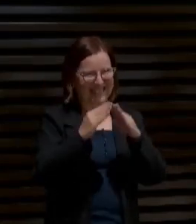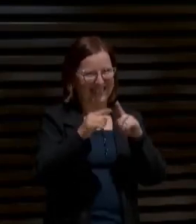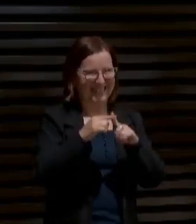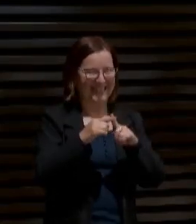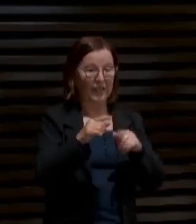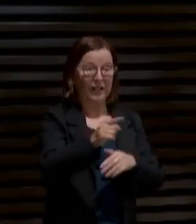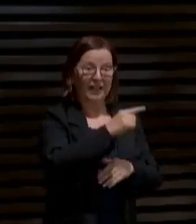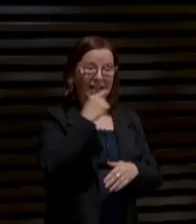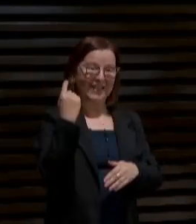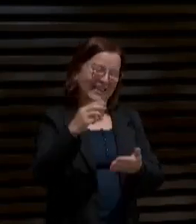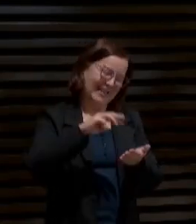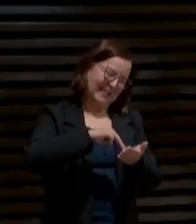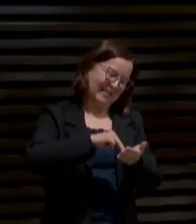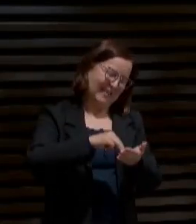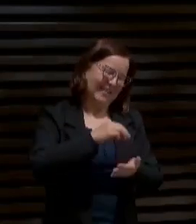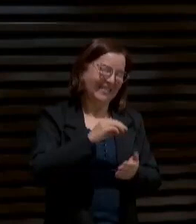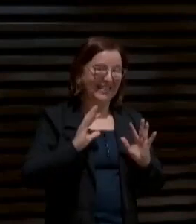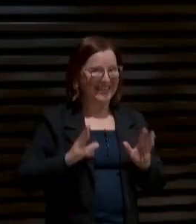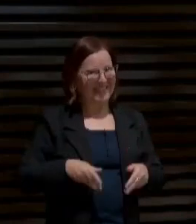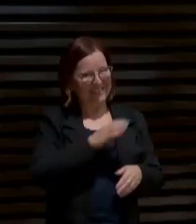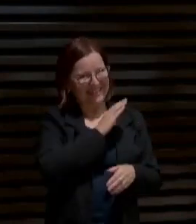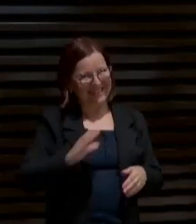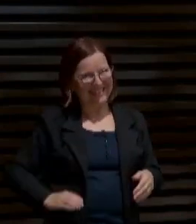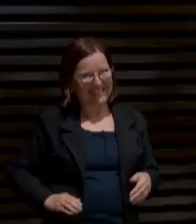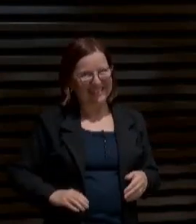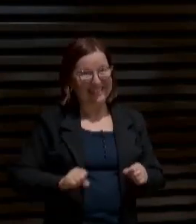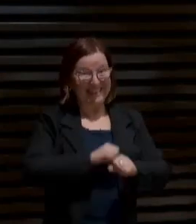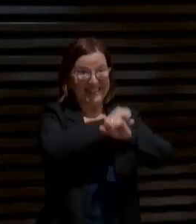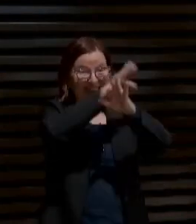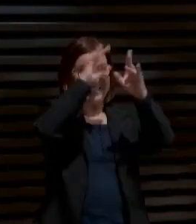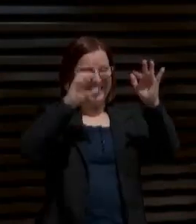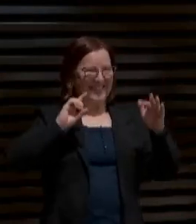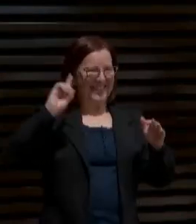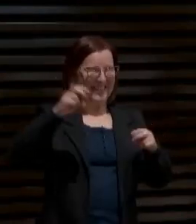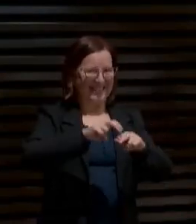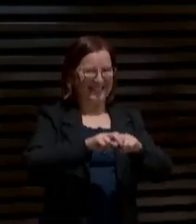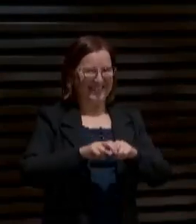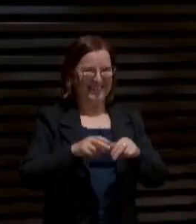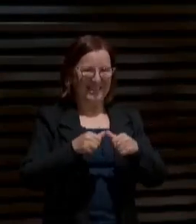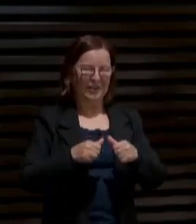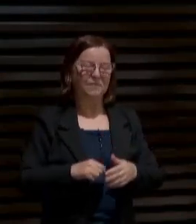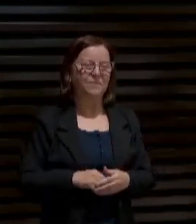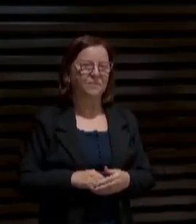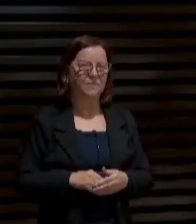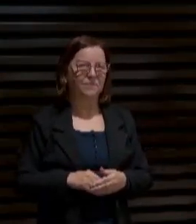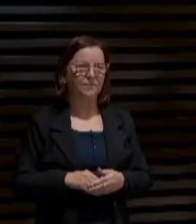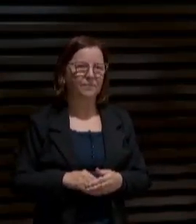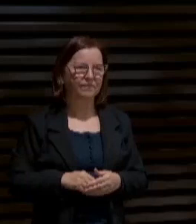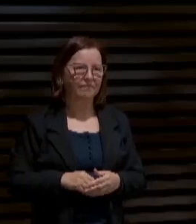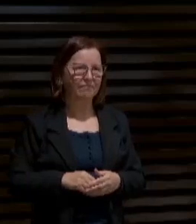nós somos membros do corpo de Cristo glória a Deus por isso e vamos finalizando